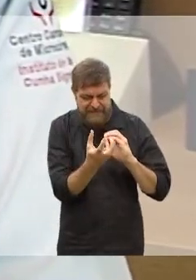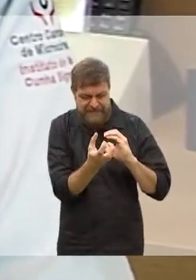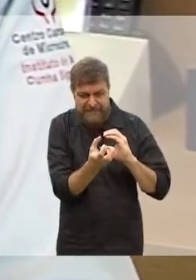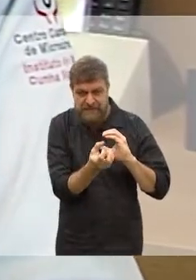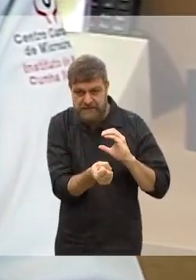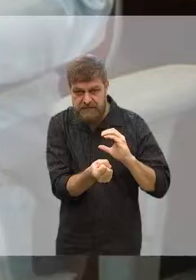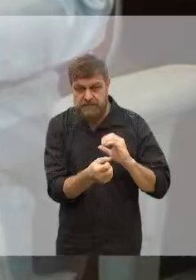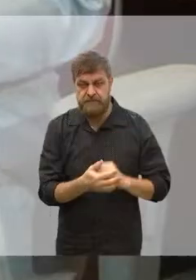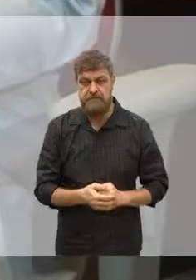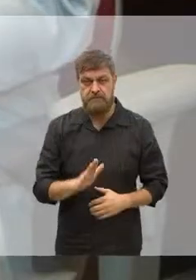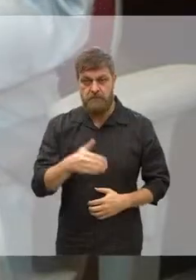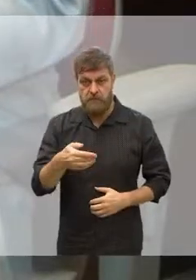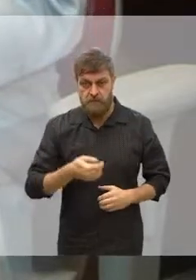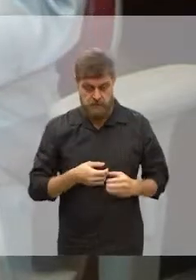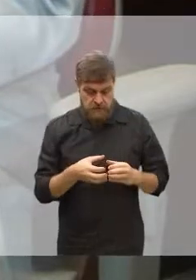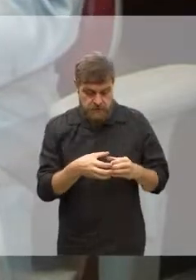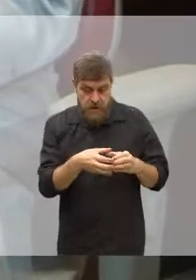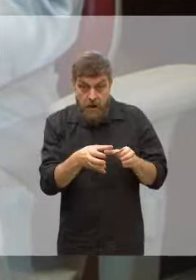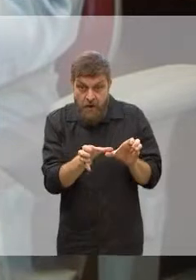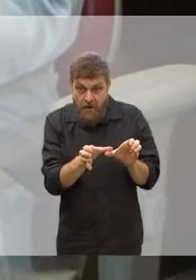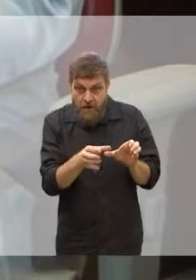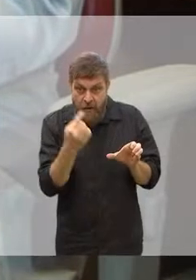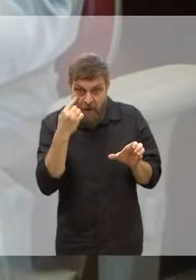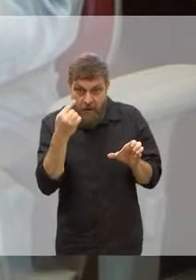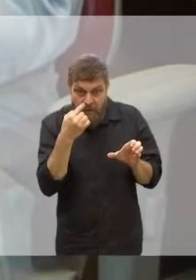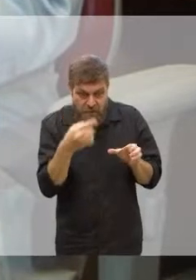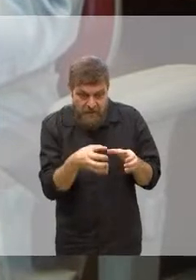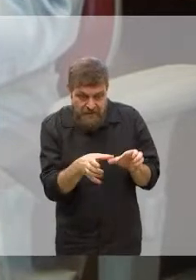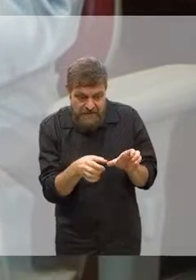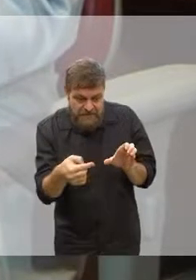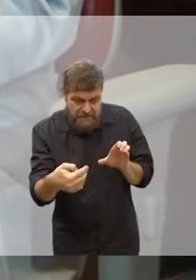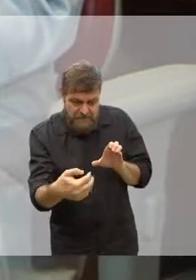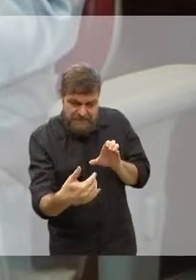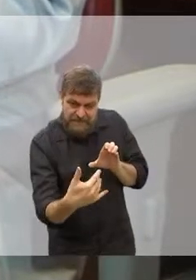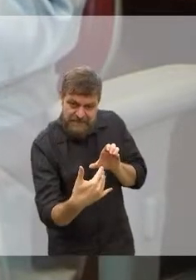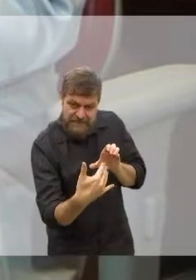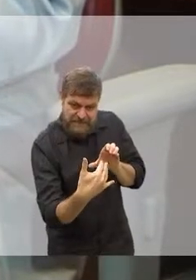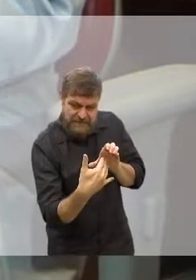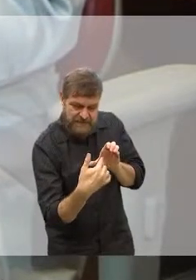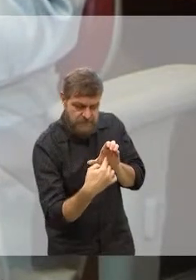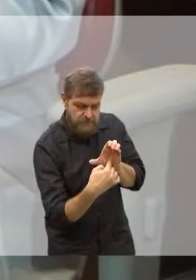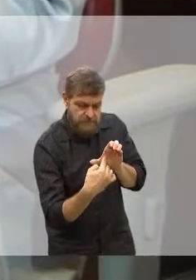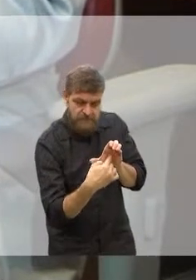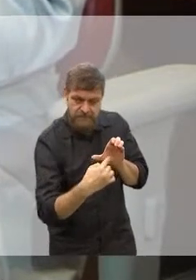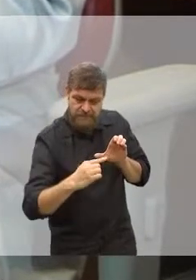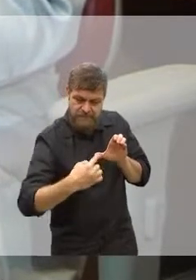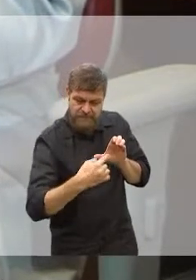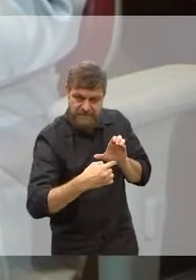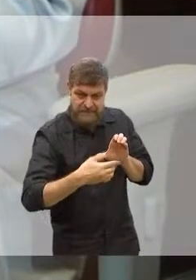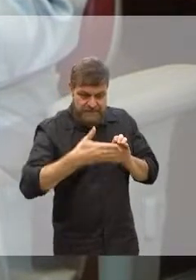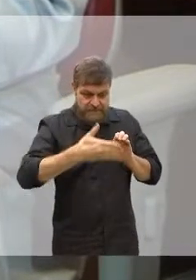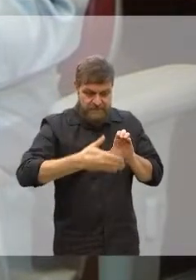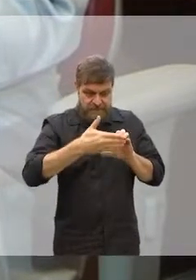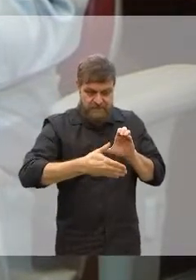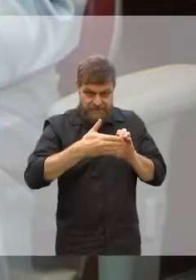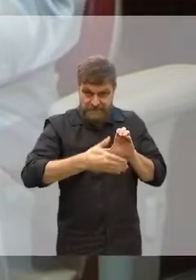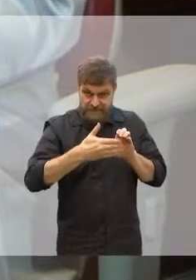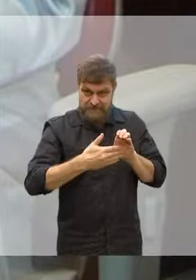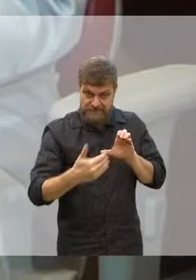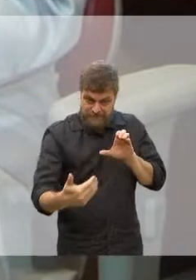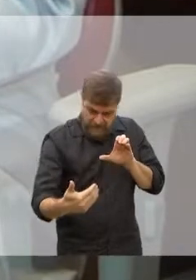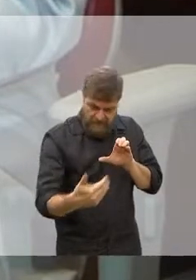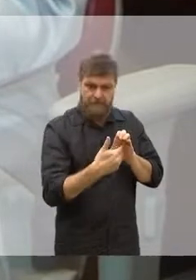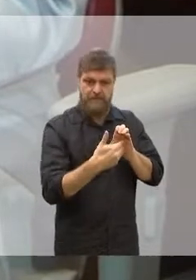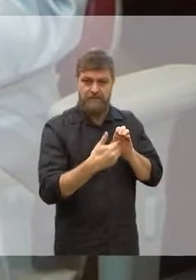Quando abordamos a parte interna do olho, atravessam os meios ópticos, nós temos aqui uma lente natural, que é o cristalino,